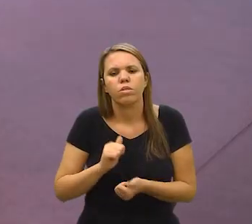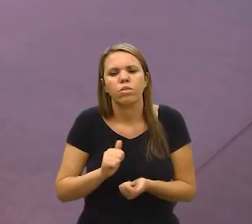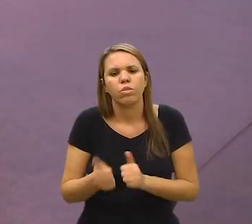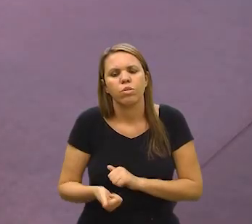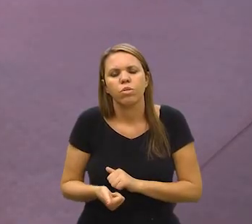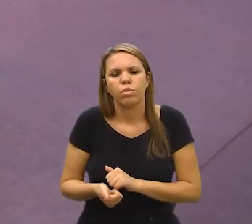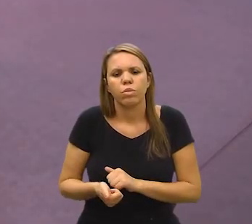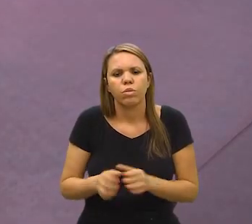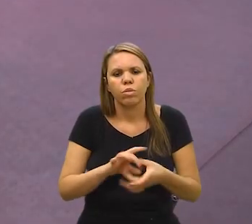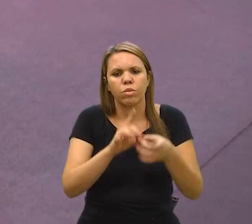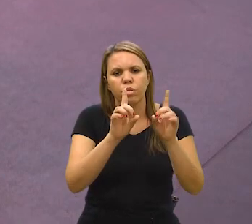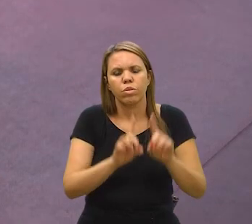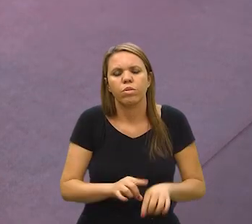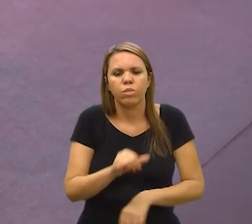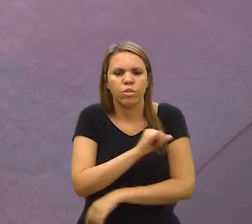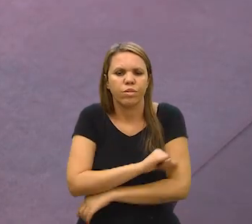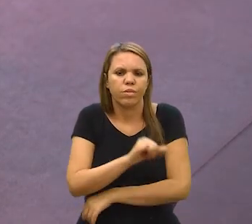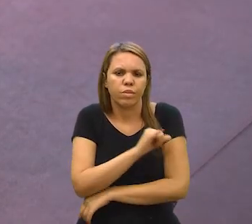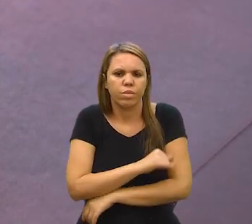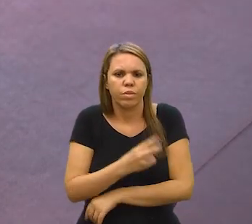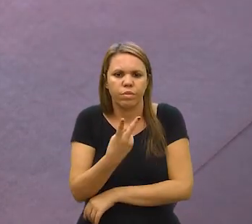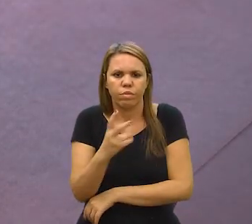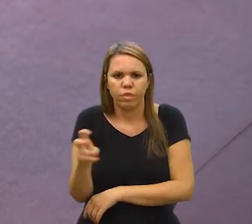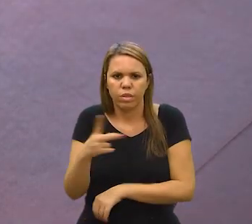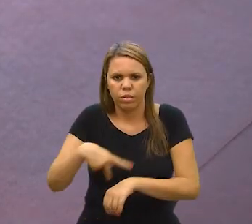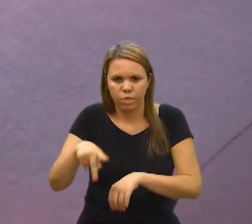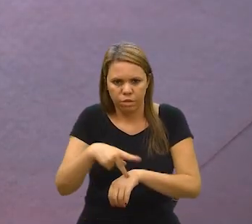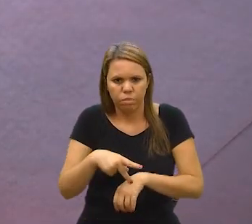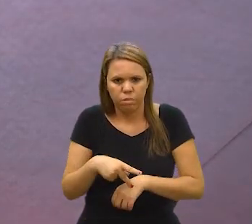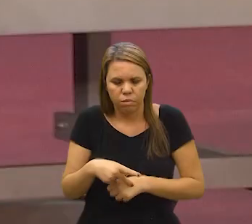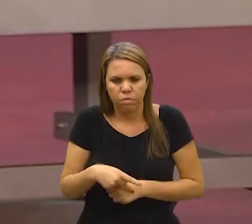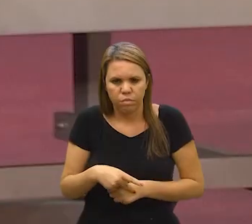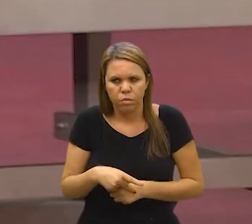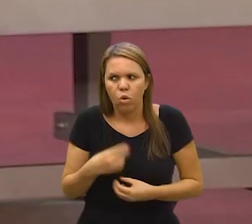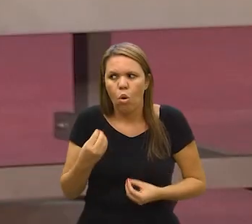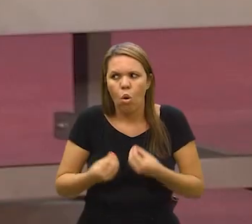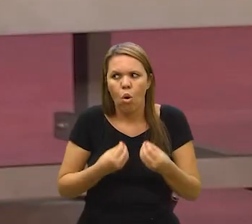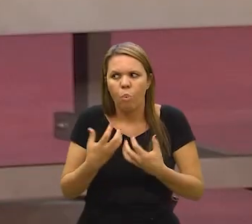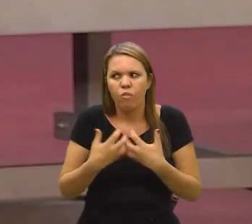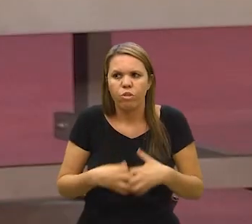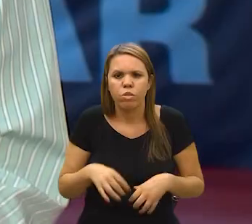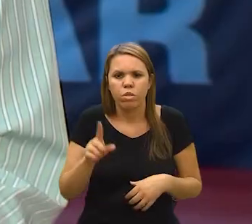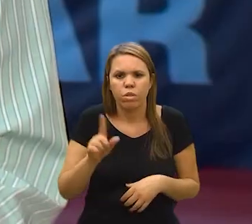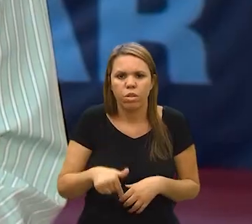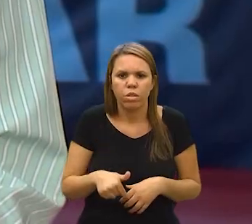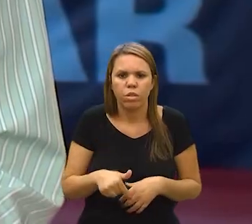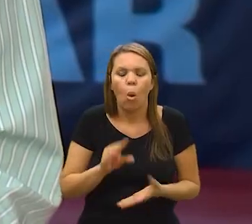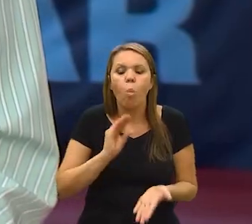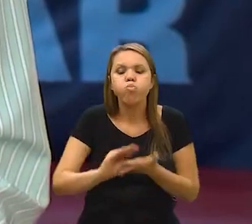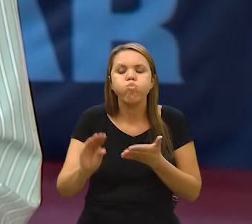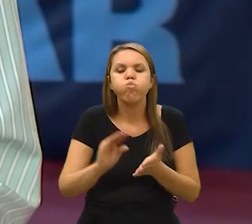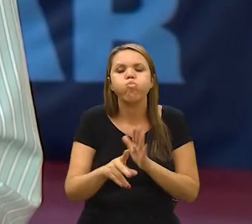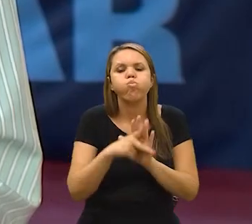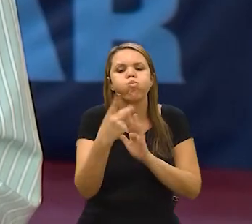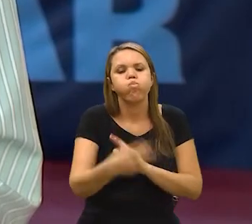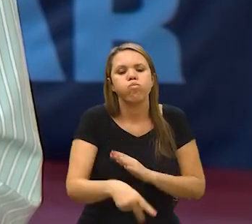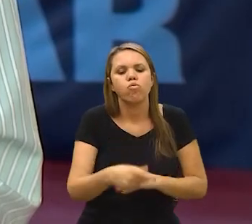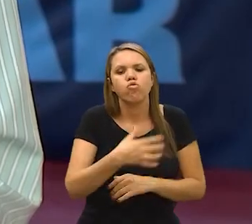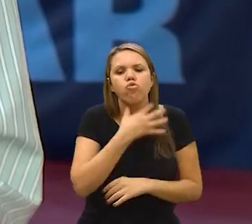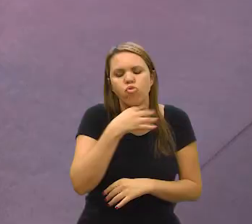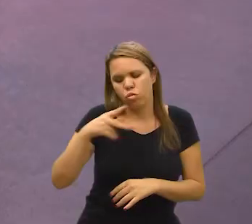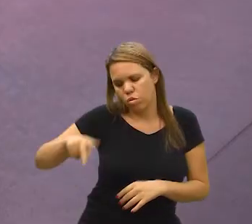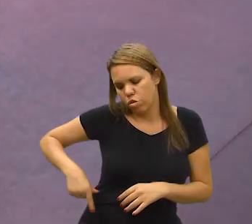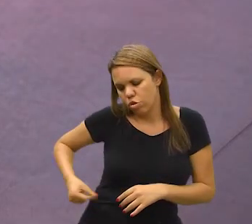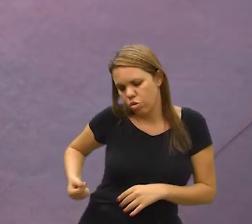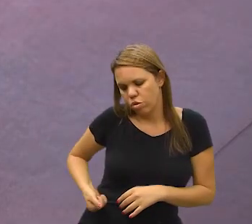dos Jogos Paralímpicos no Rio de Janeiro, você viajou para 25 países. E como é que funciona isso para custear? Sai tudo do seu